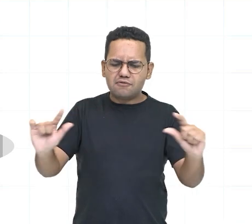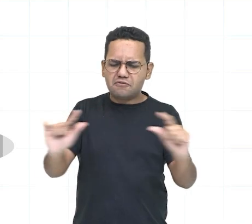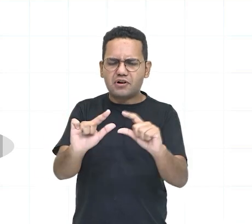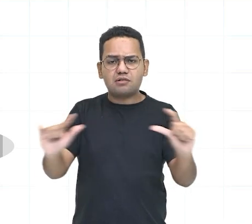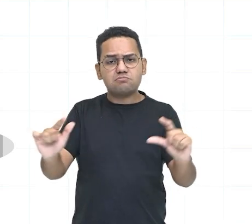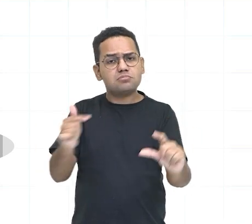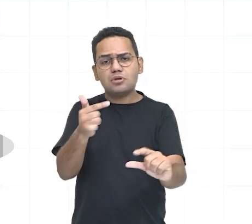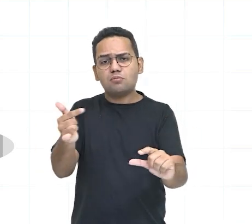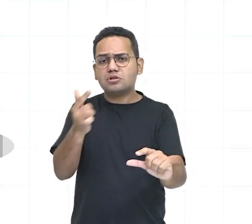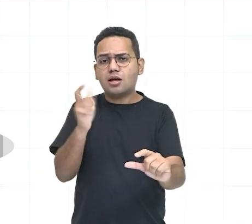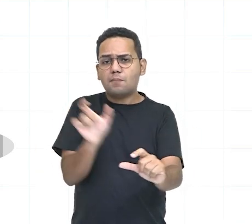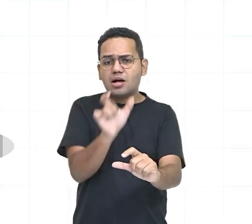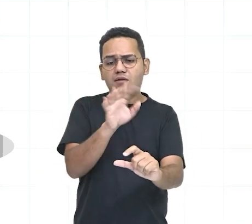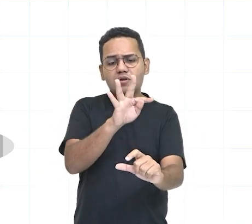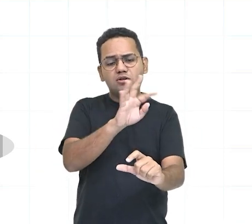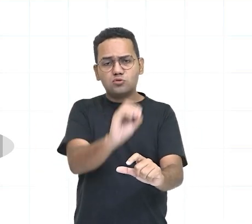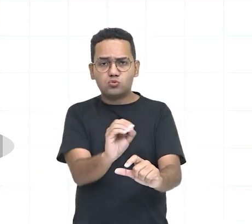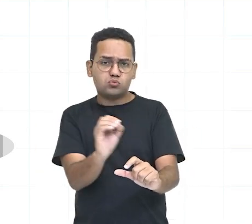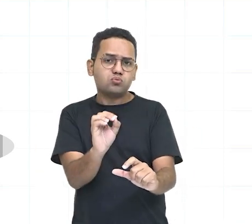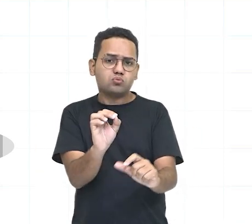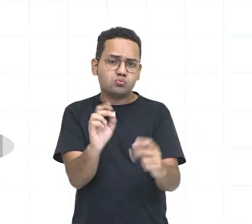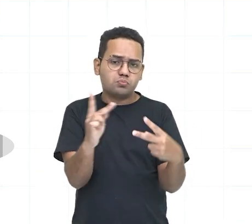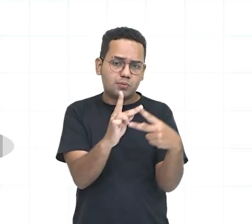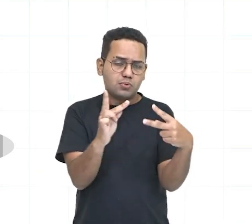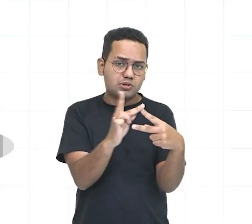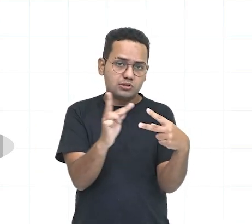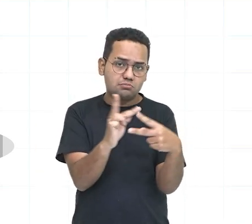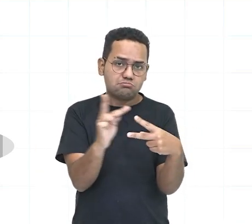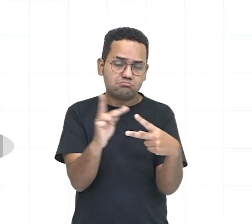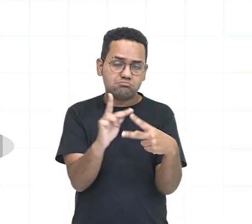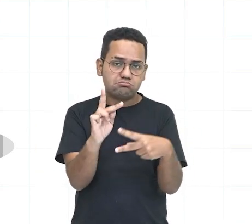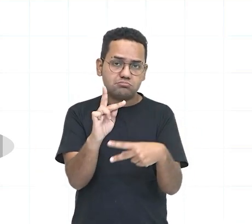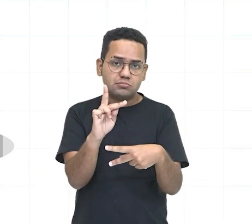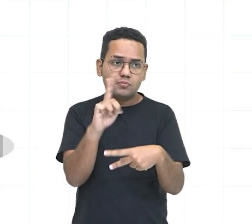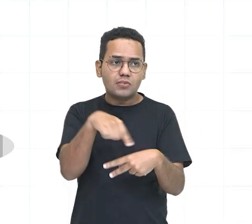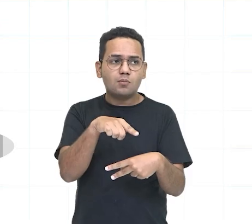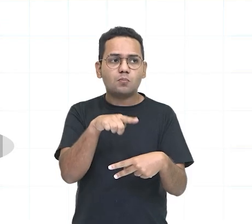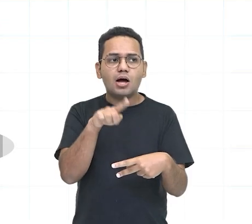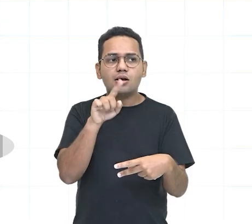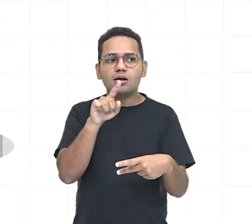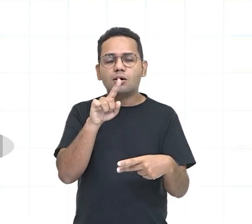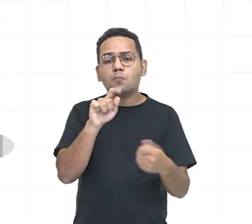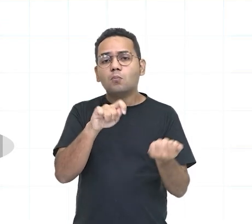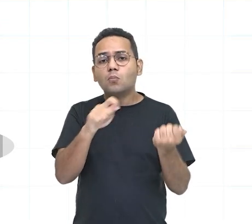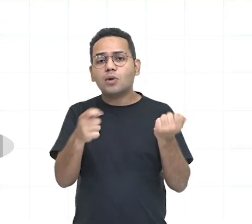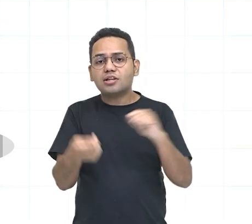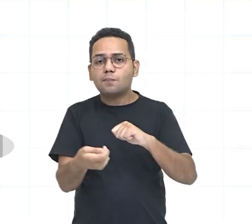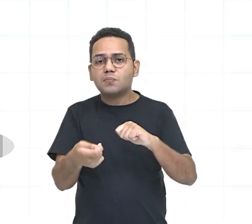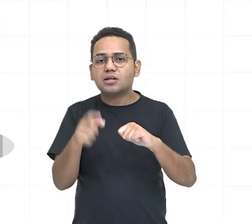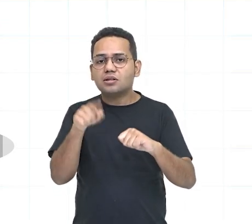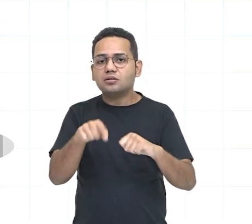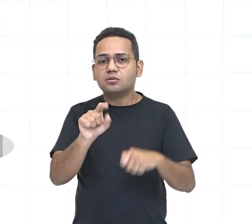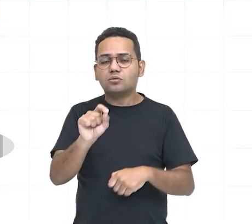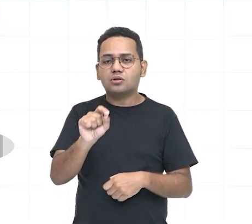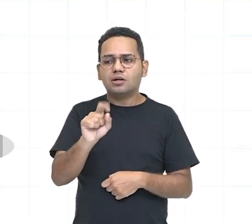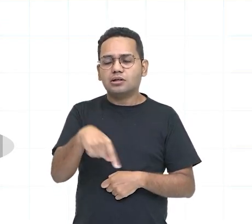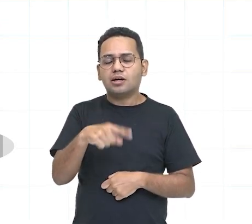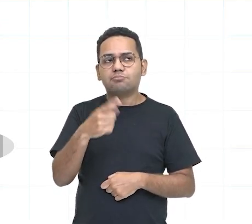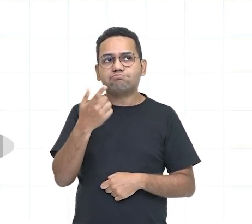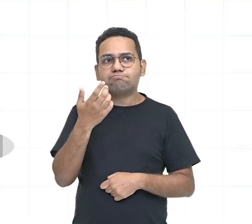sem preposição to. Nesse caso, ela não age como preposição, tá? Mas ela é um indicativo de que esse verbo está no infinitivo.